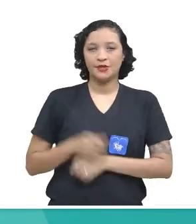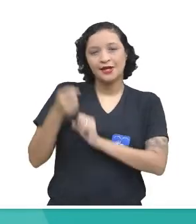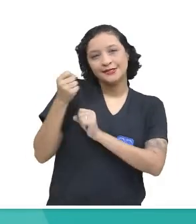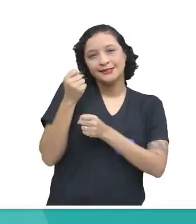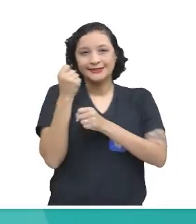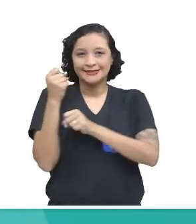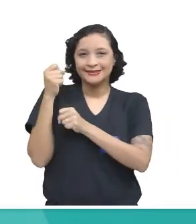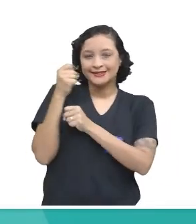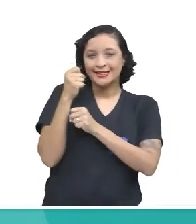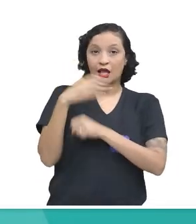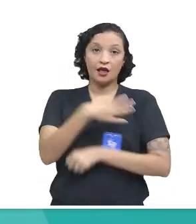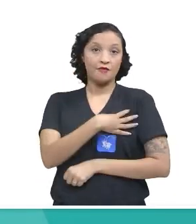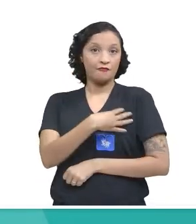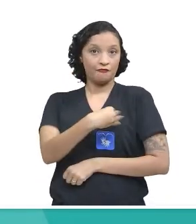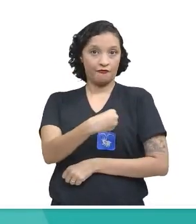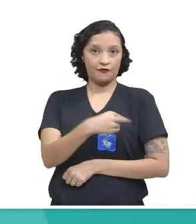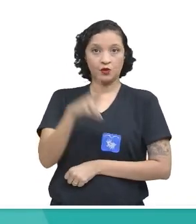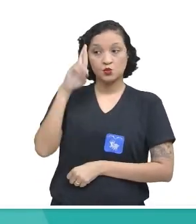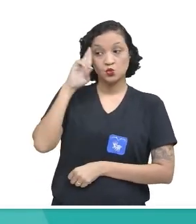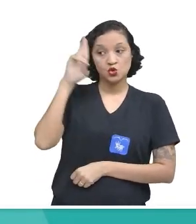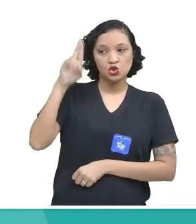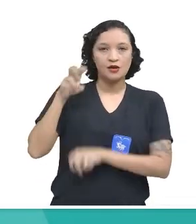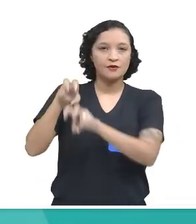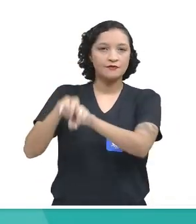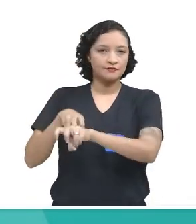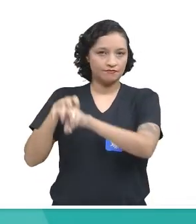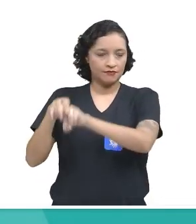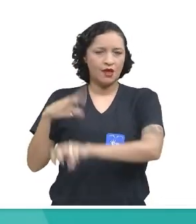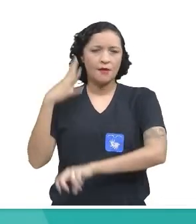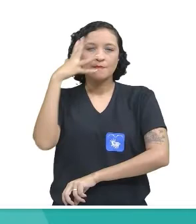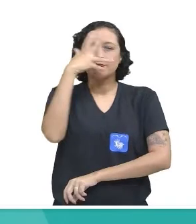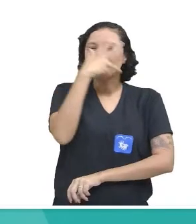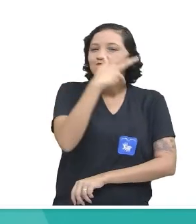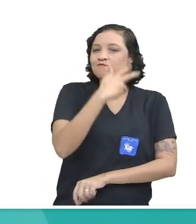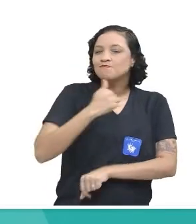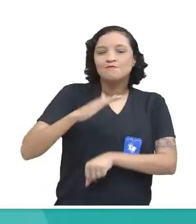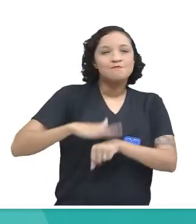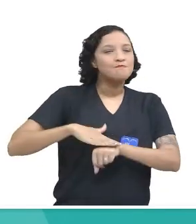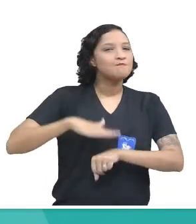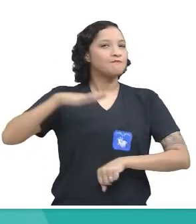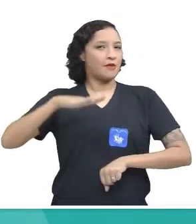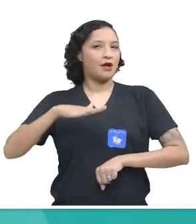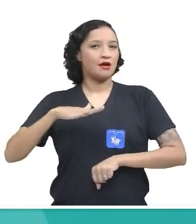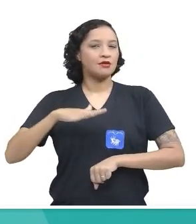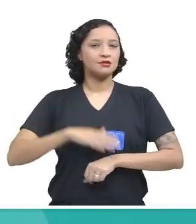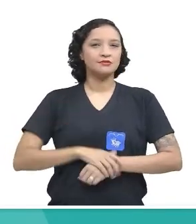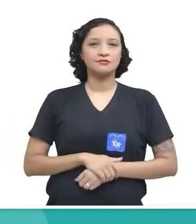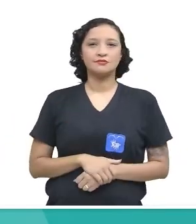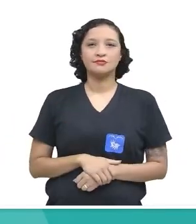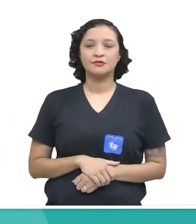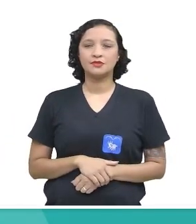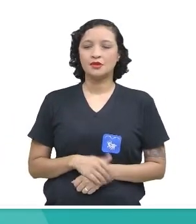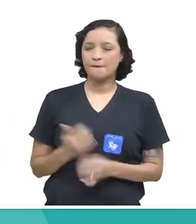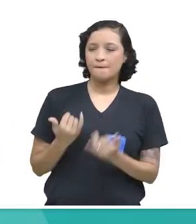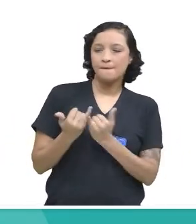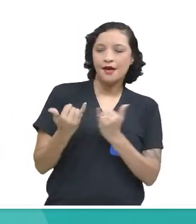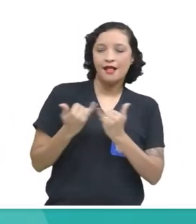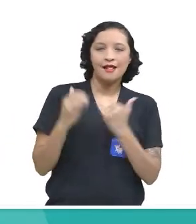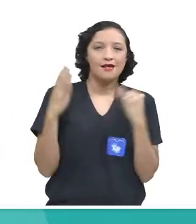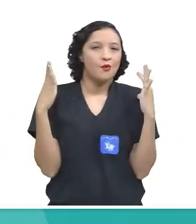do fazendeiro, onde é a mais bela, né, onde tem toda aquela questão angelical. Nós temos